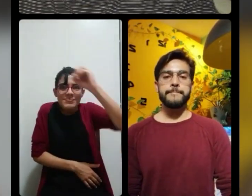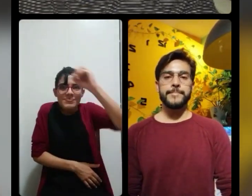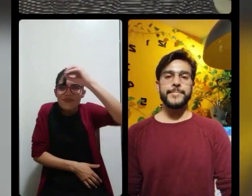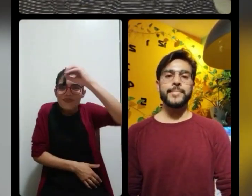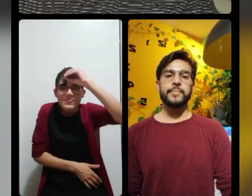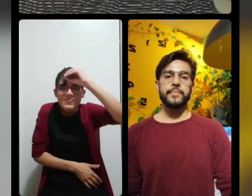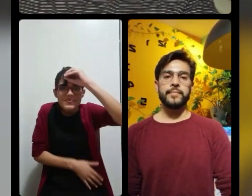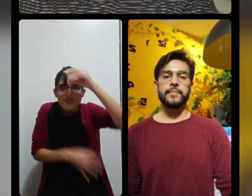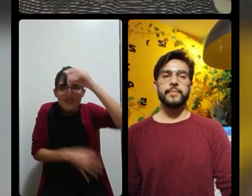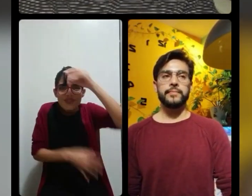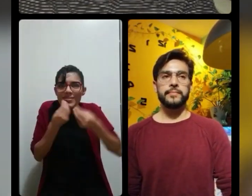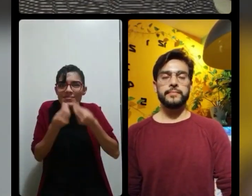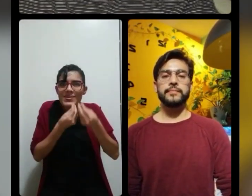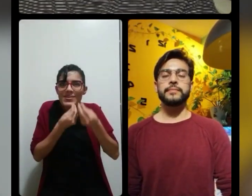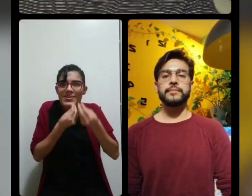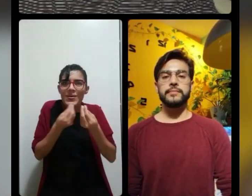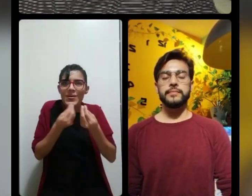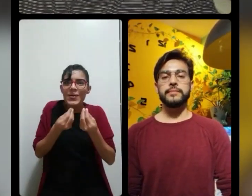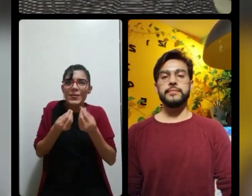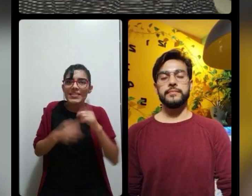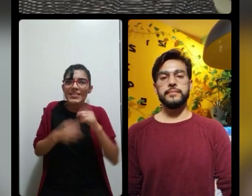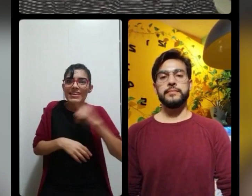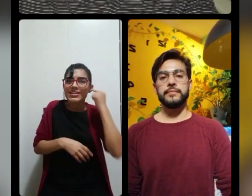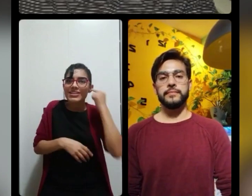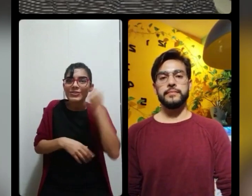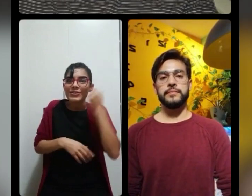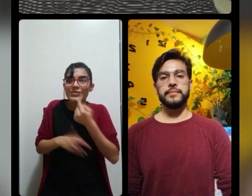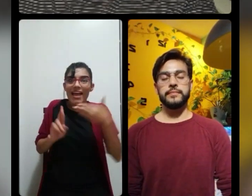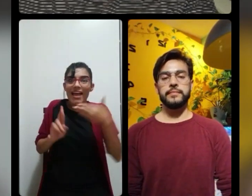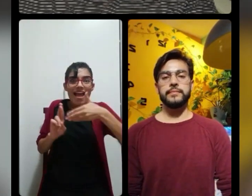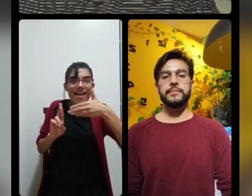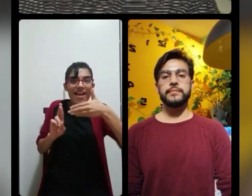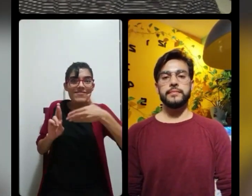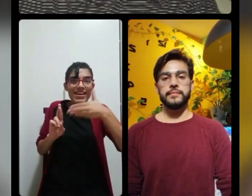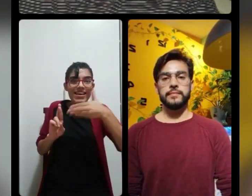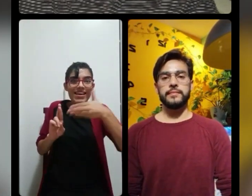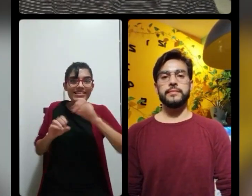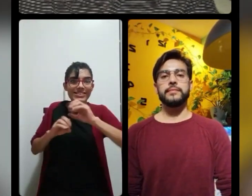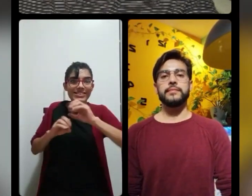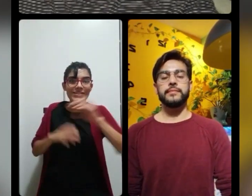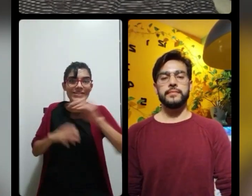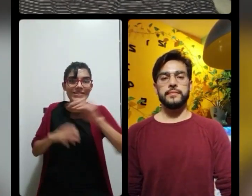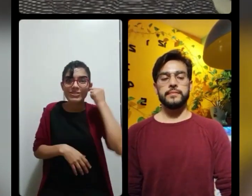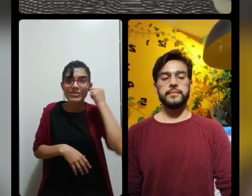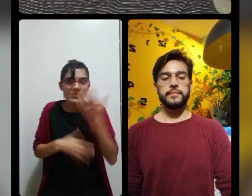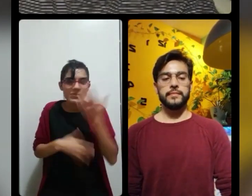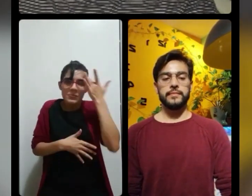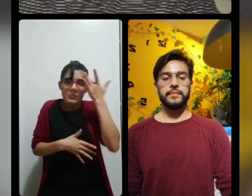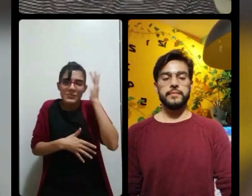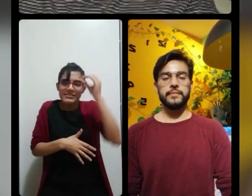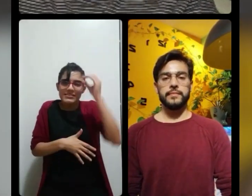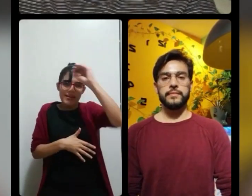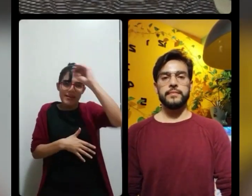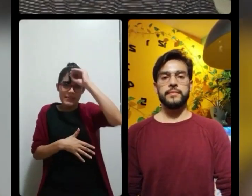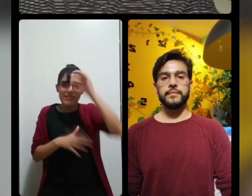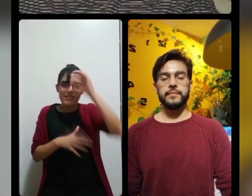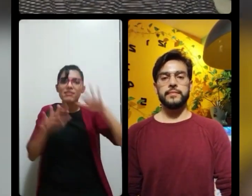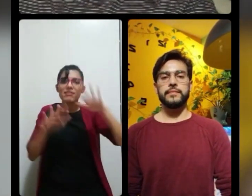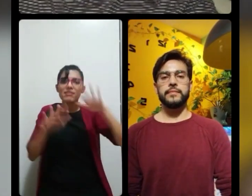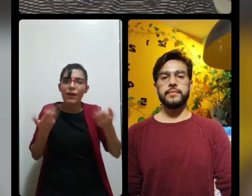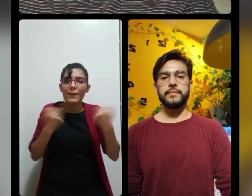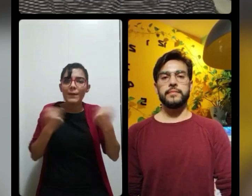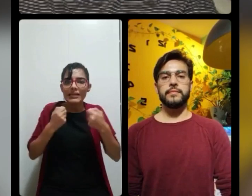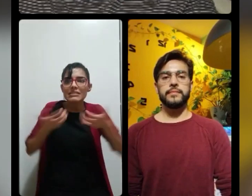isso, porque se numa escola pública é possível, né? É preciso estimular que em